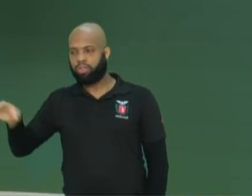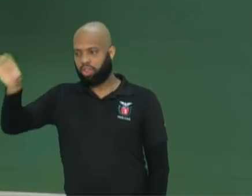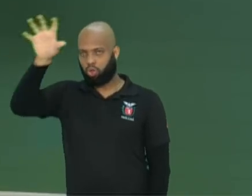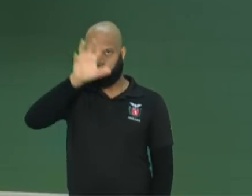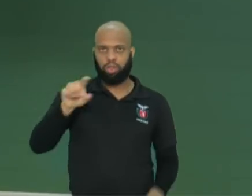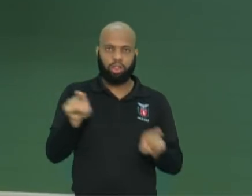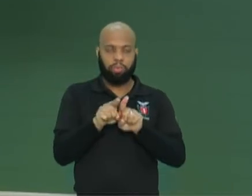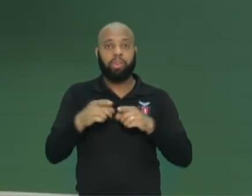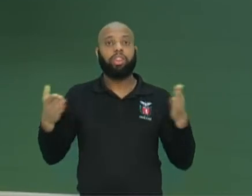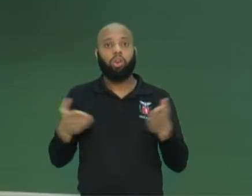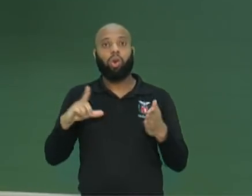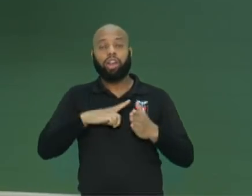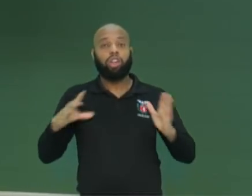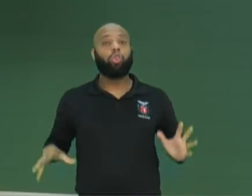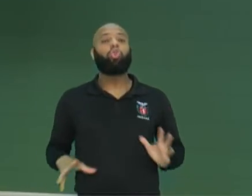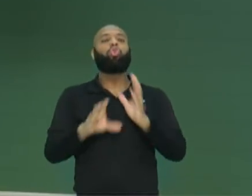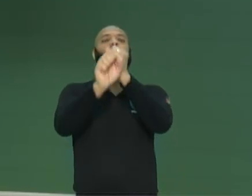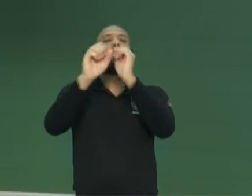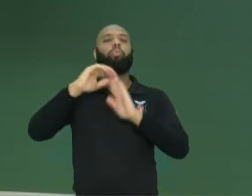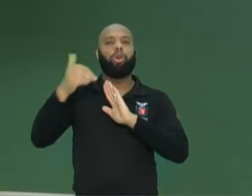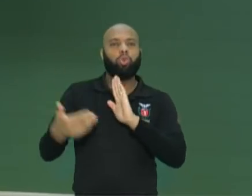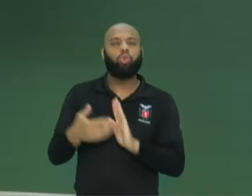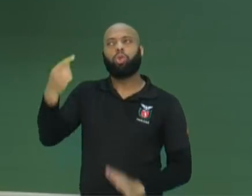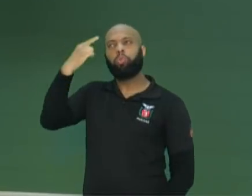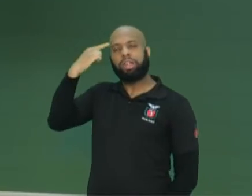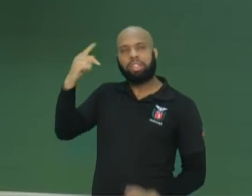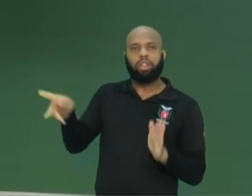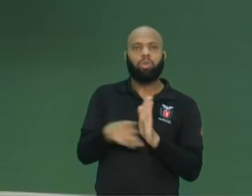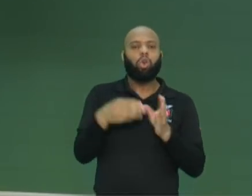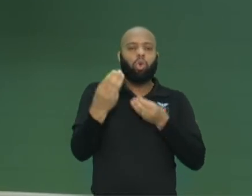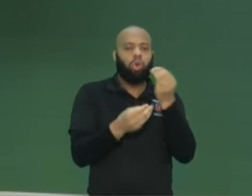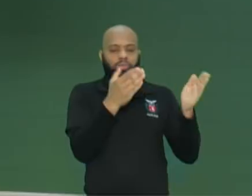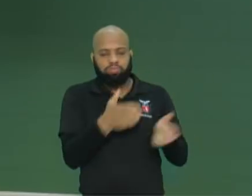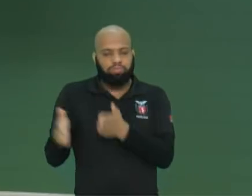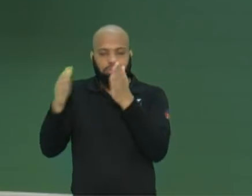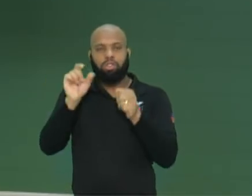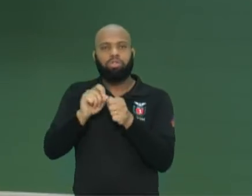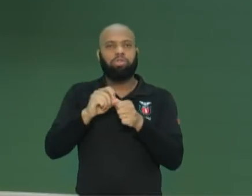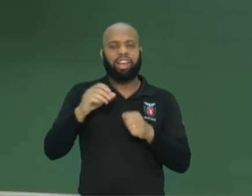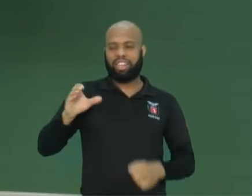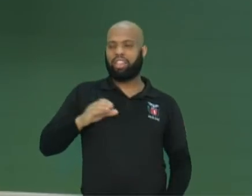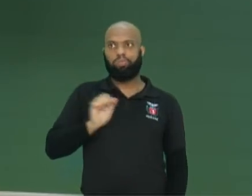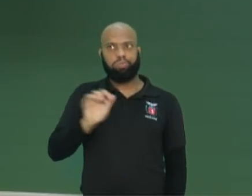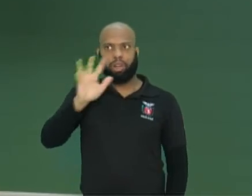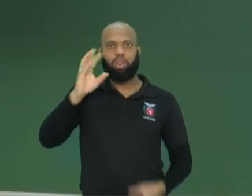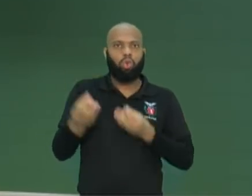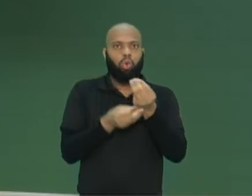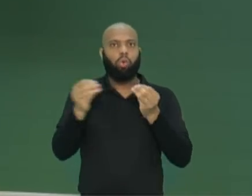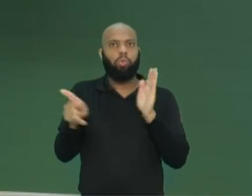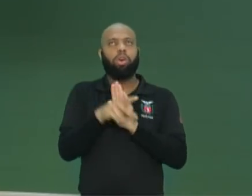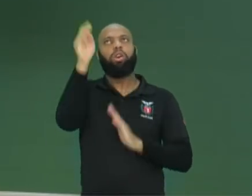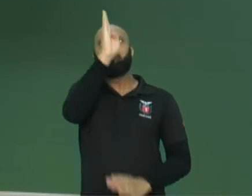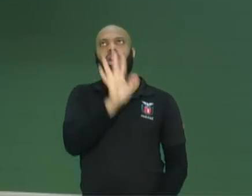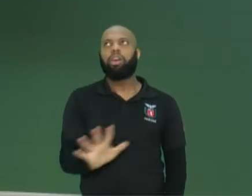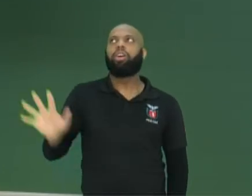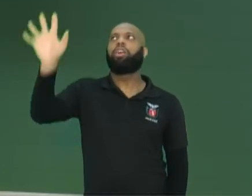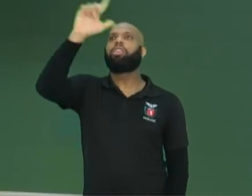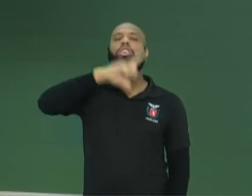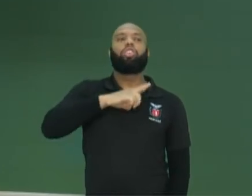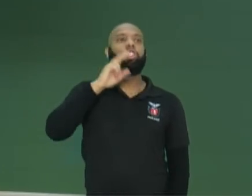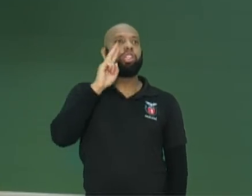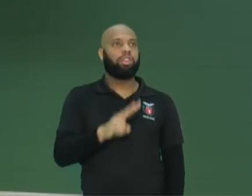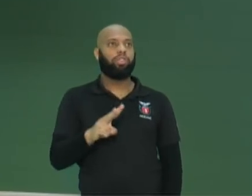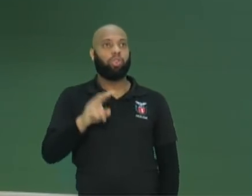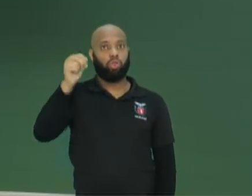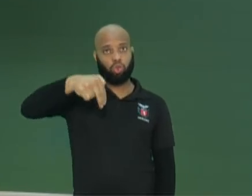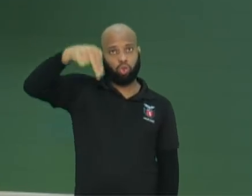aí, somando tudo isso, pensando aí na produção de riquezas, né, do Brasil, nós tínhamos visto lá a